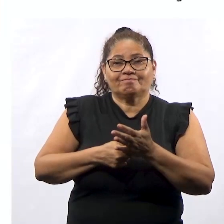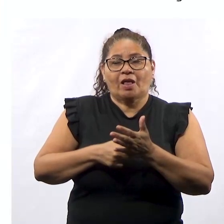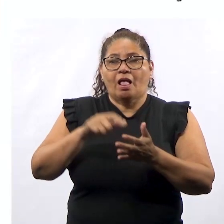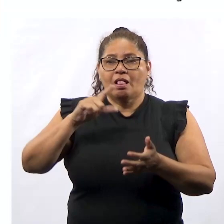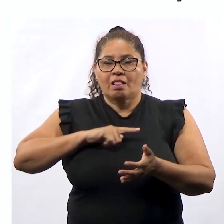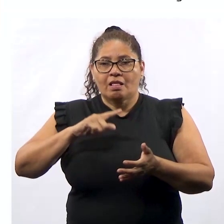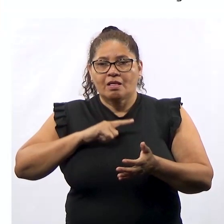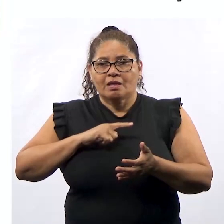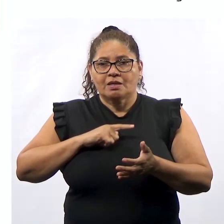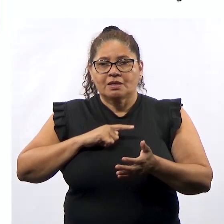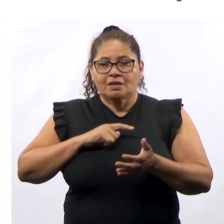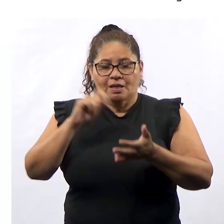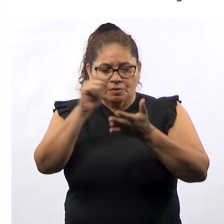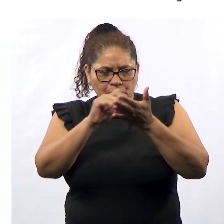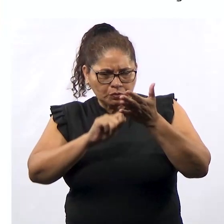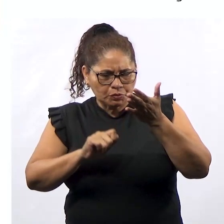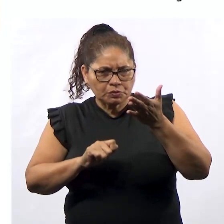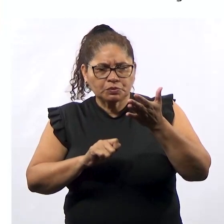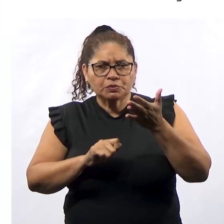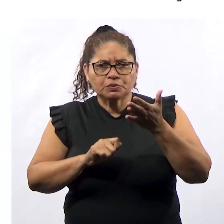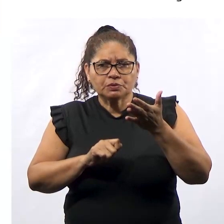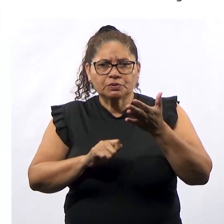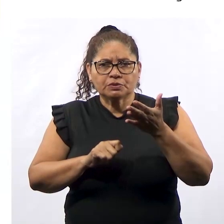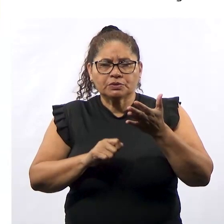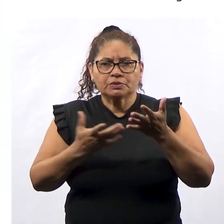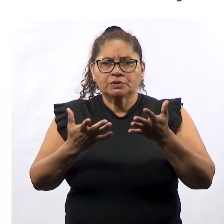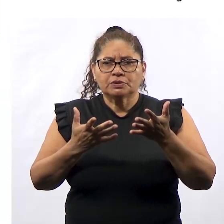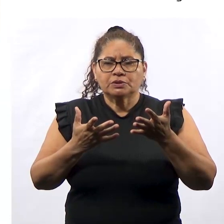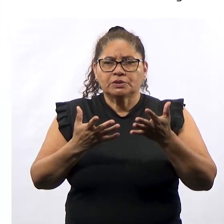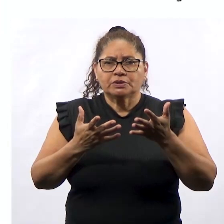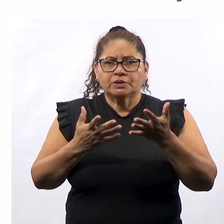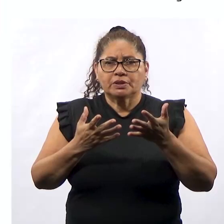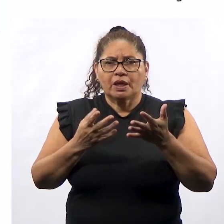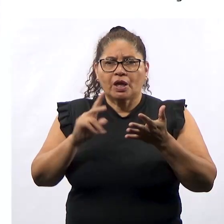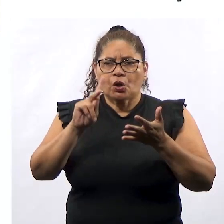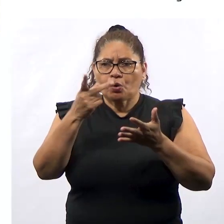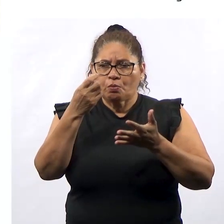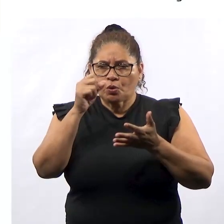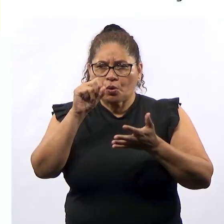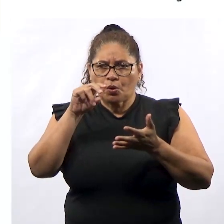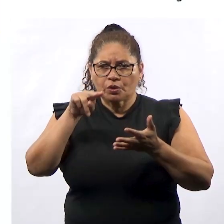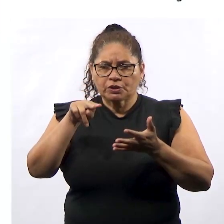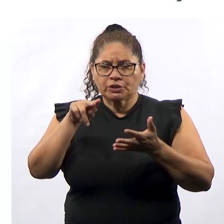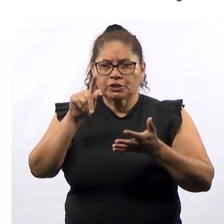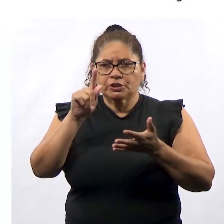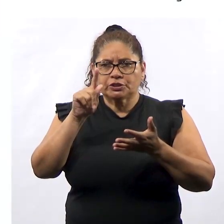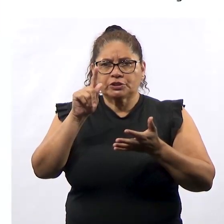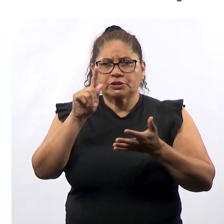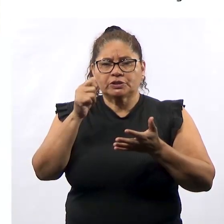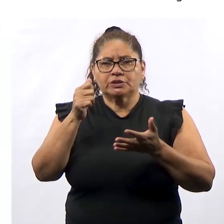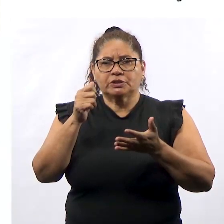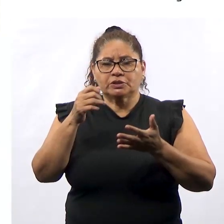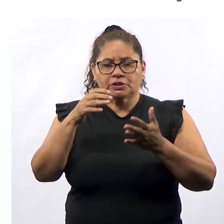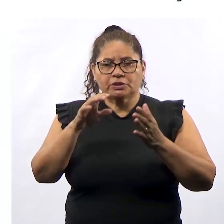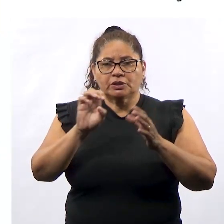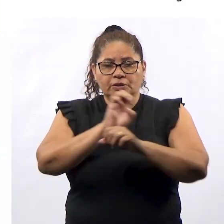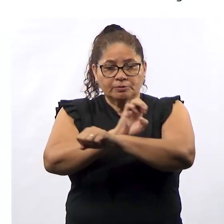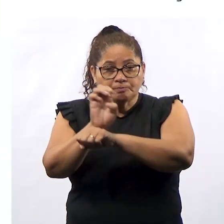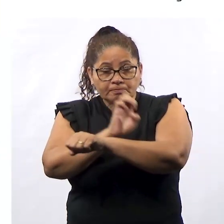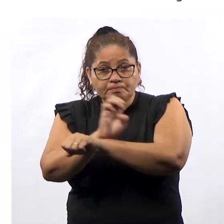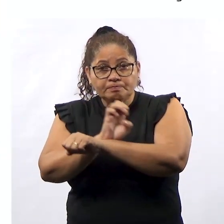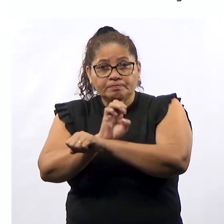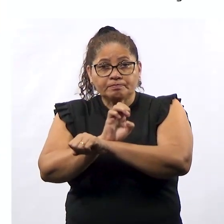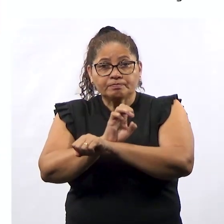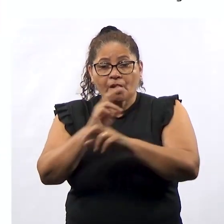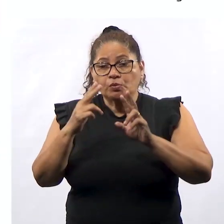sido prescritivas, homogeneizantes, centralizadas no Estado, porque demonstram